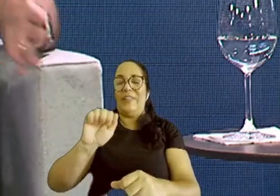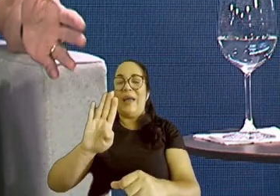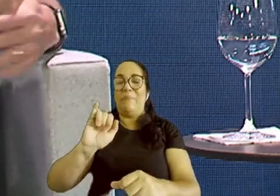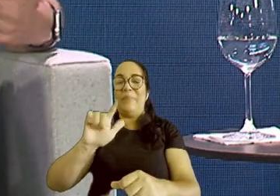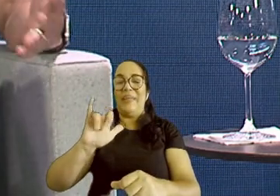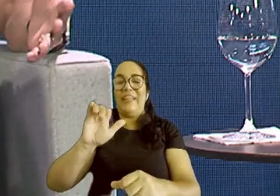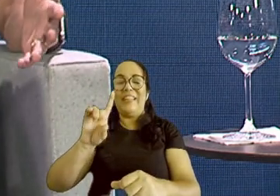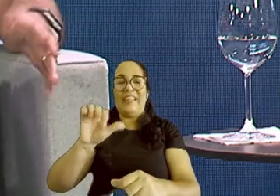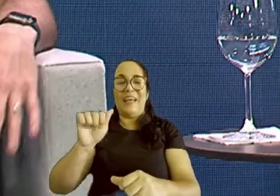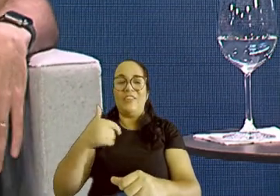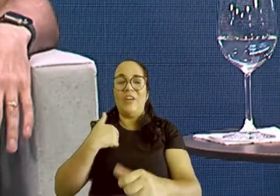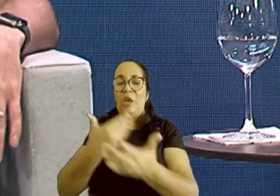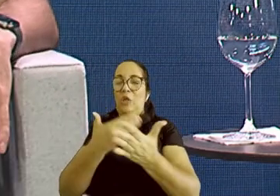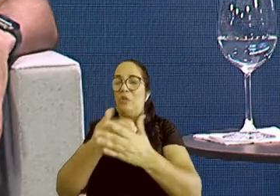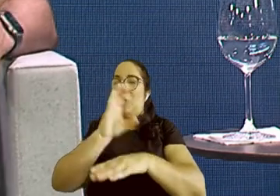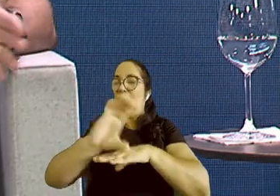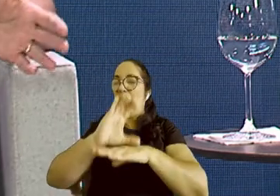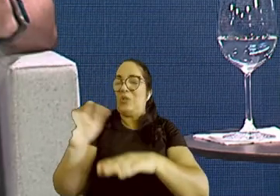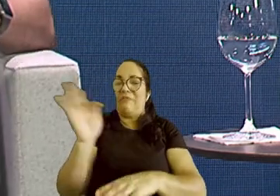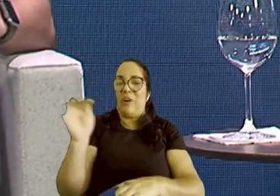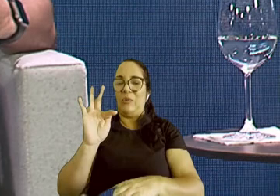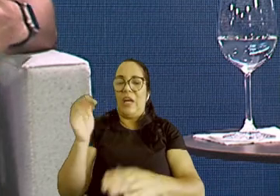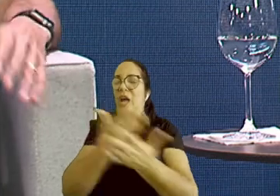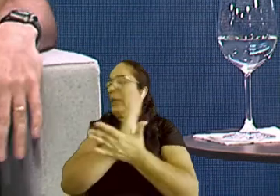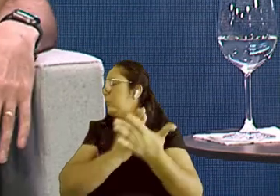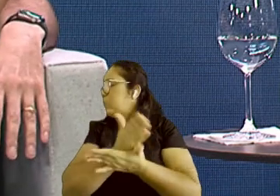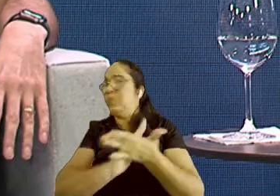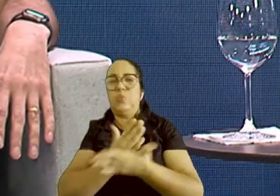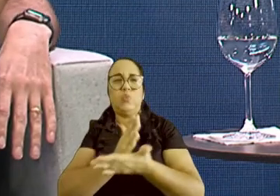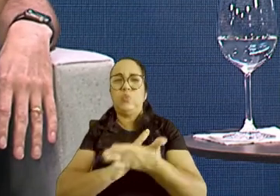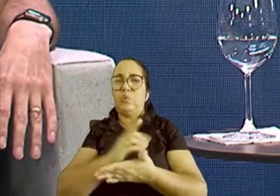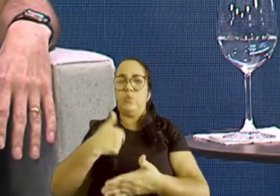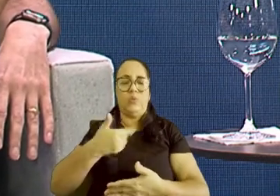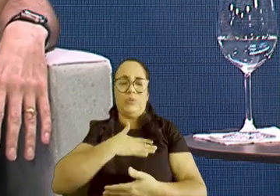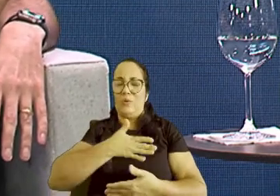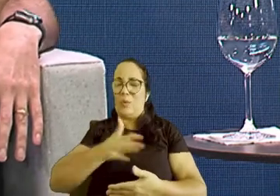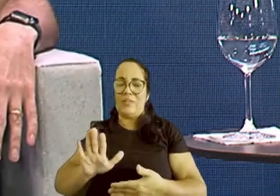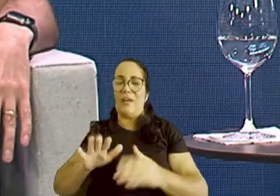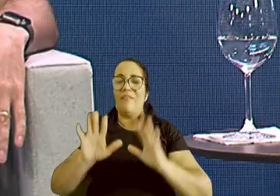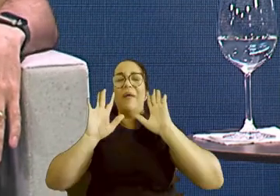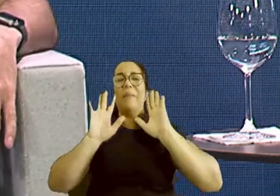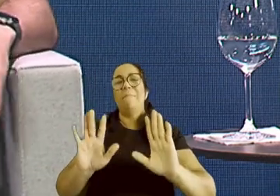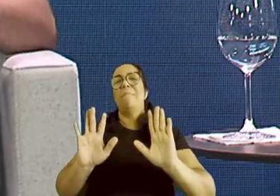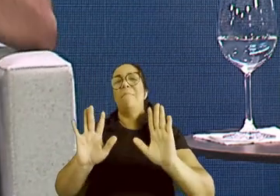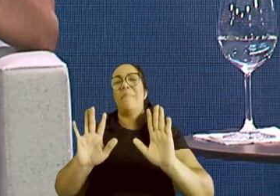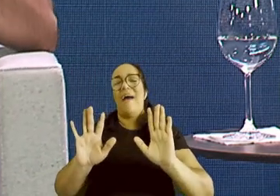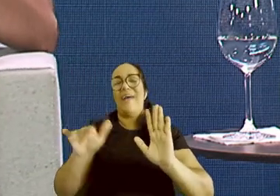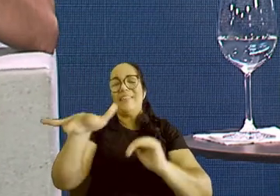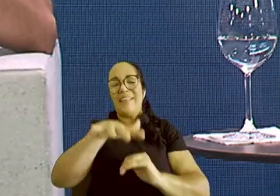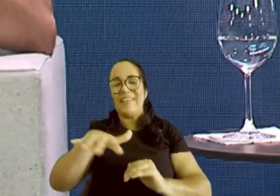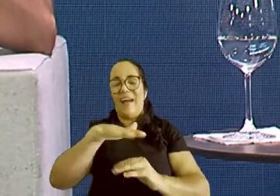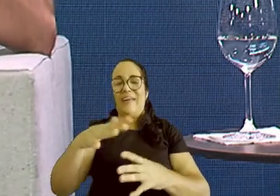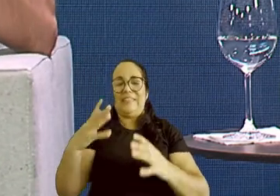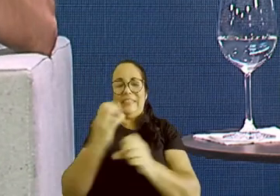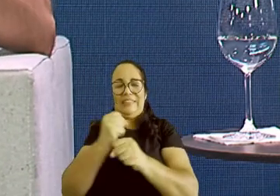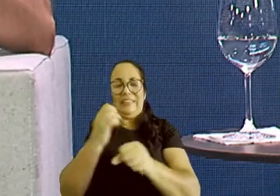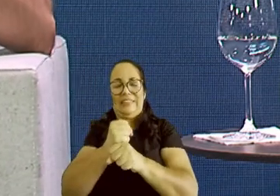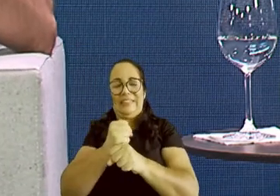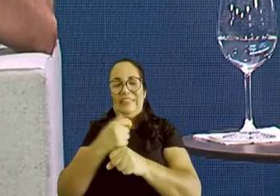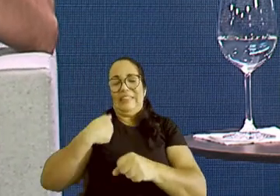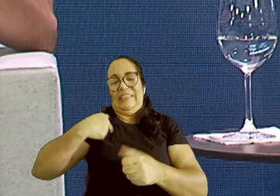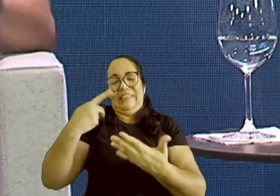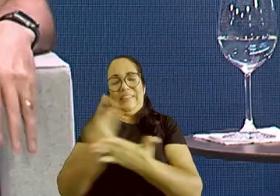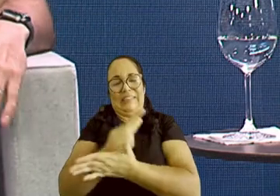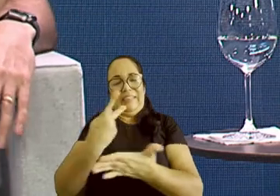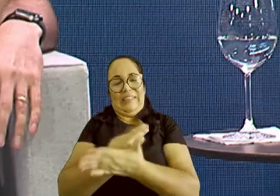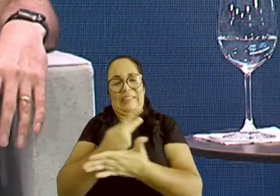chato pra caramba eu não gostava né mas isso me tirou algum alguns vida de empreendedor que tem vicia